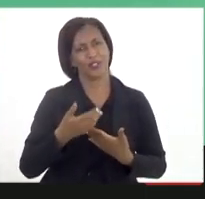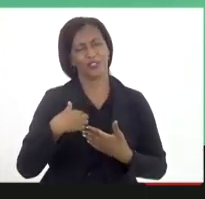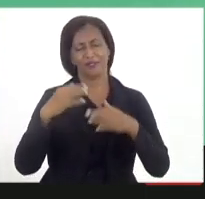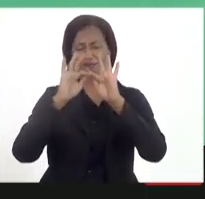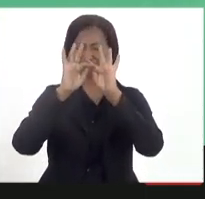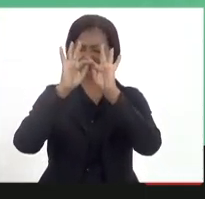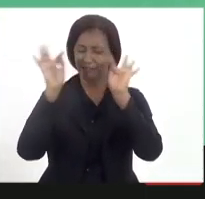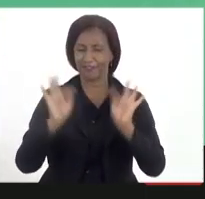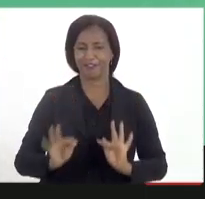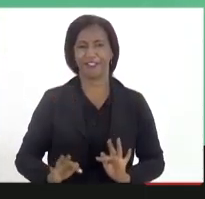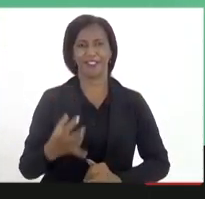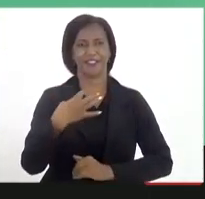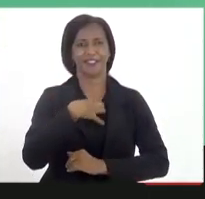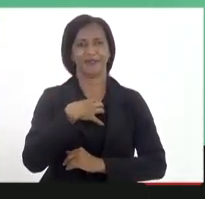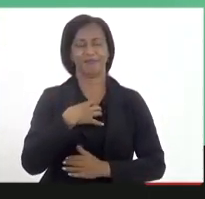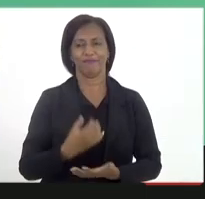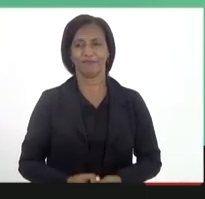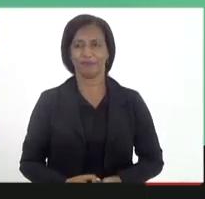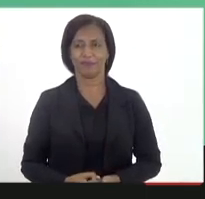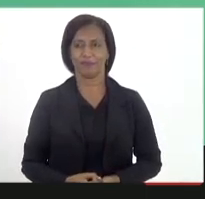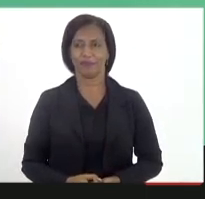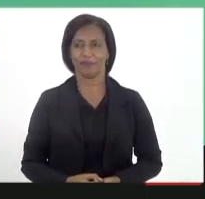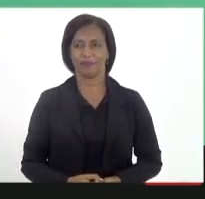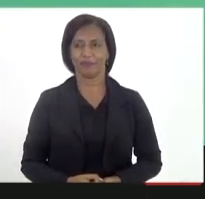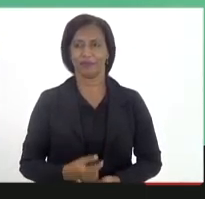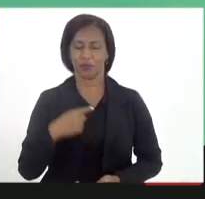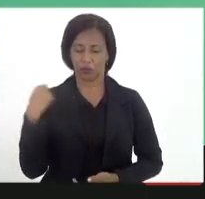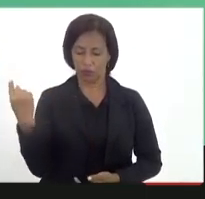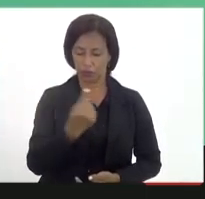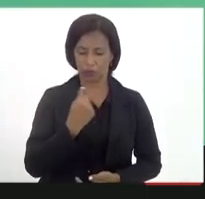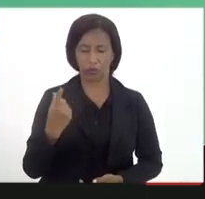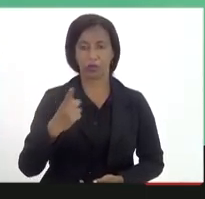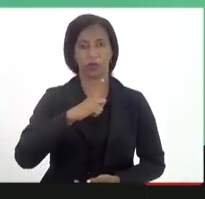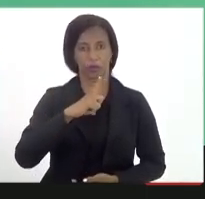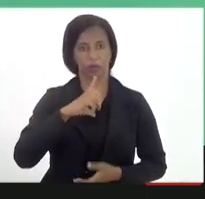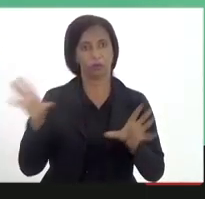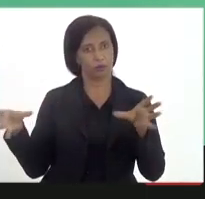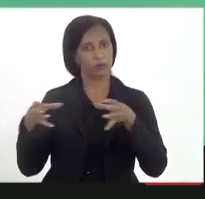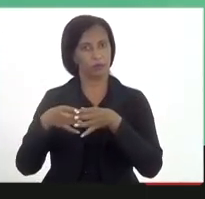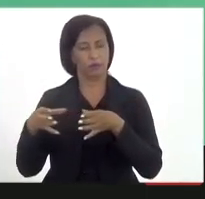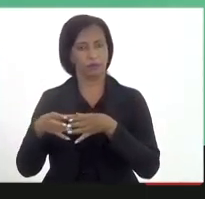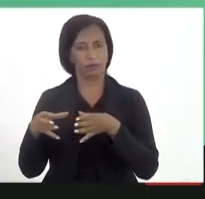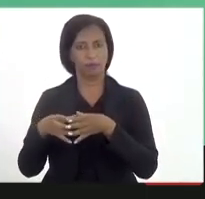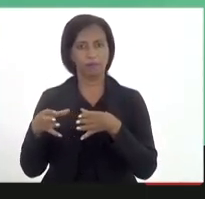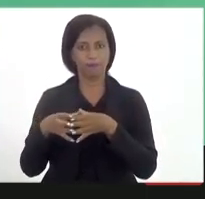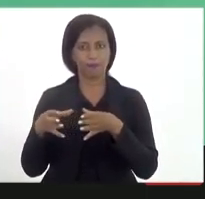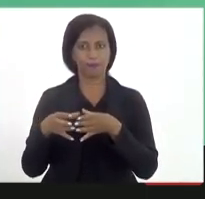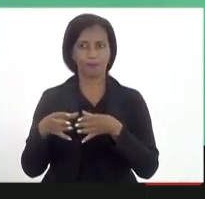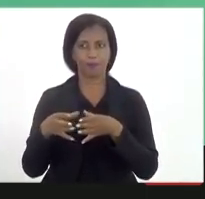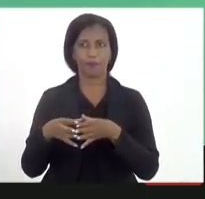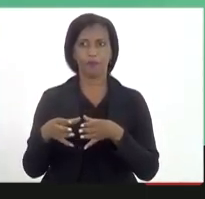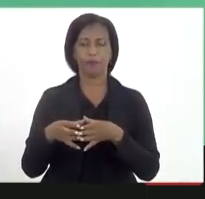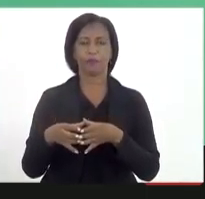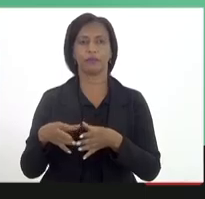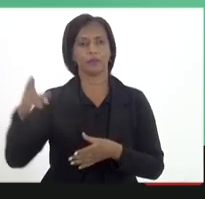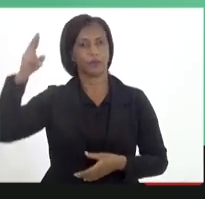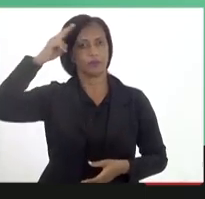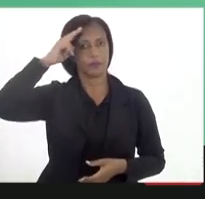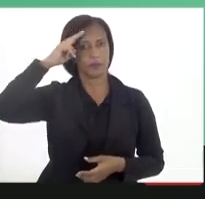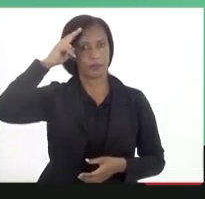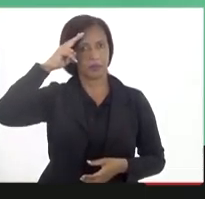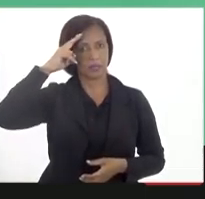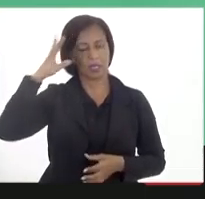feliz com o convite também quando eu tô Luciano me falou é nós temos hoje uma comissão né bem atuantes na área militar